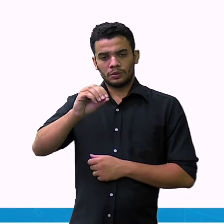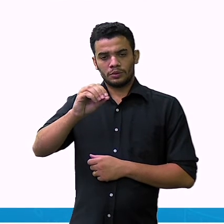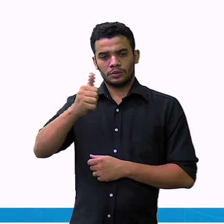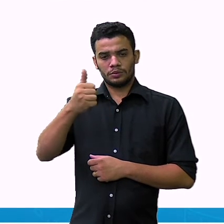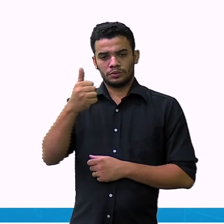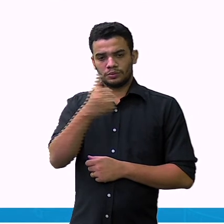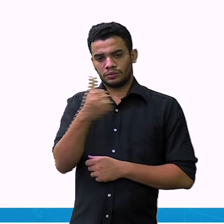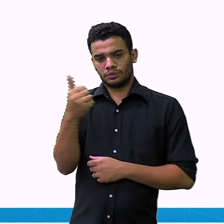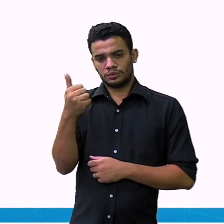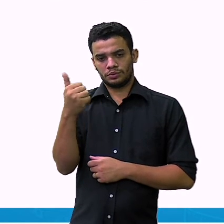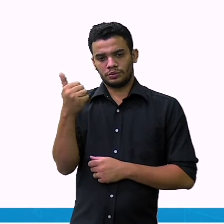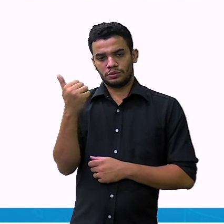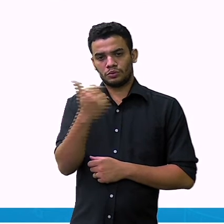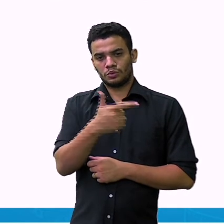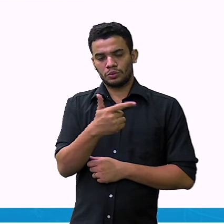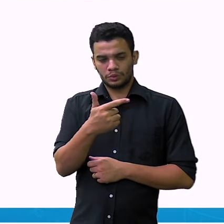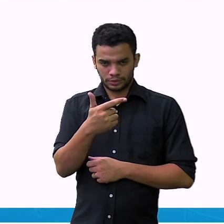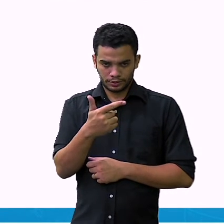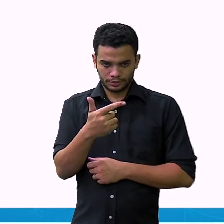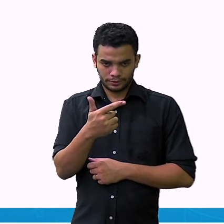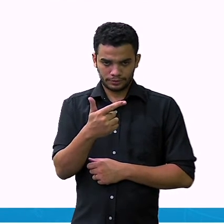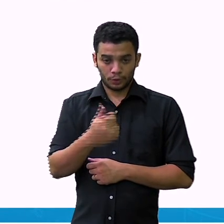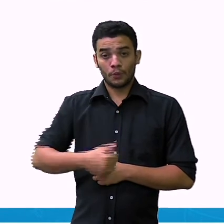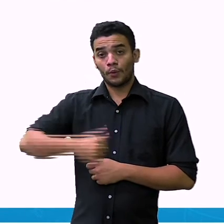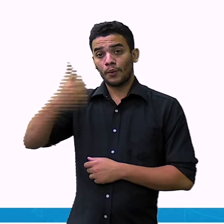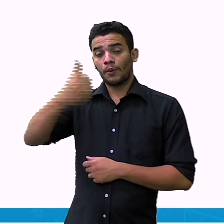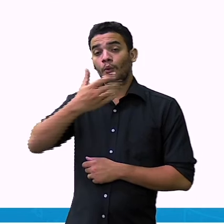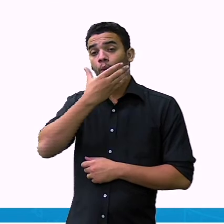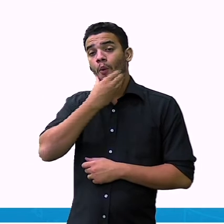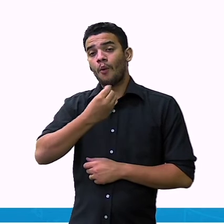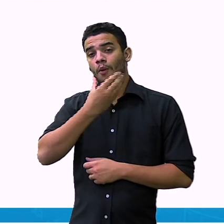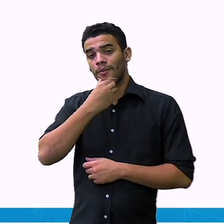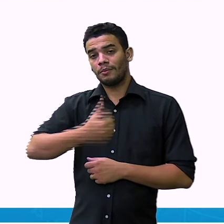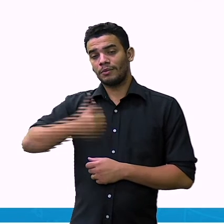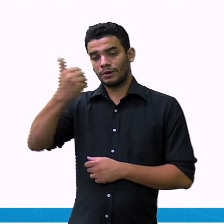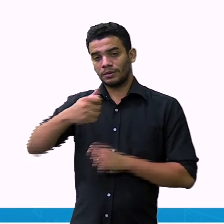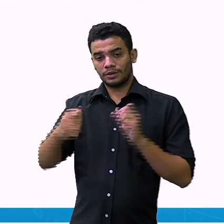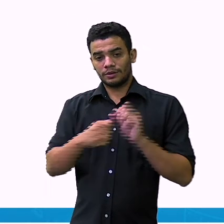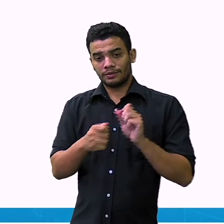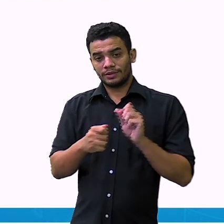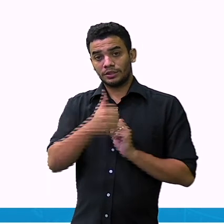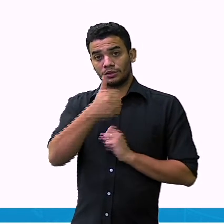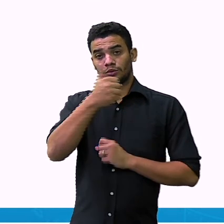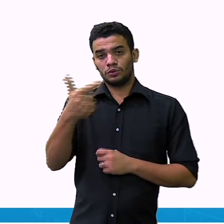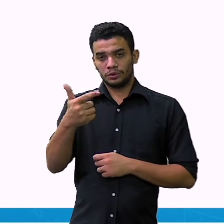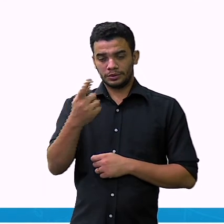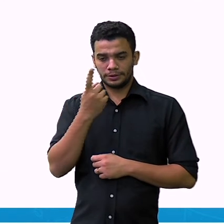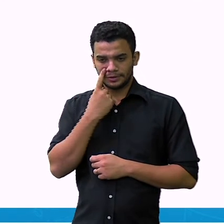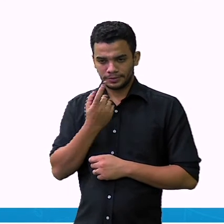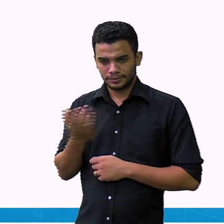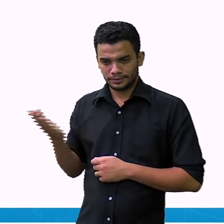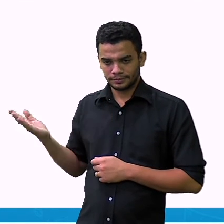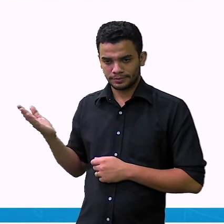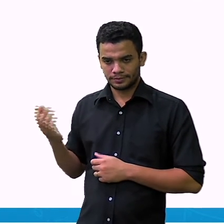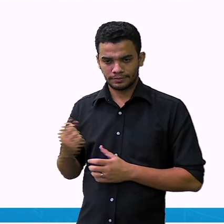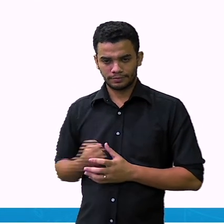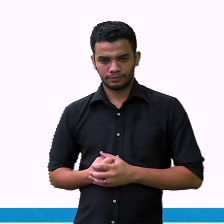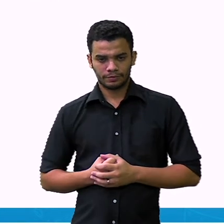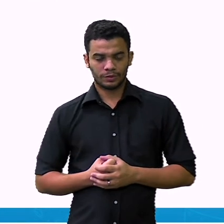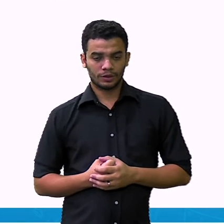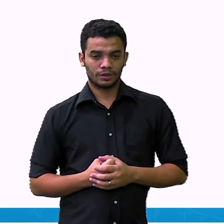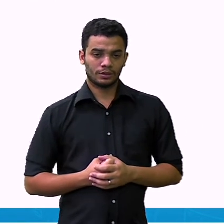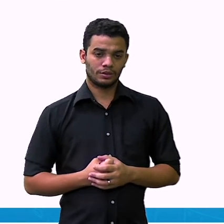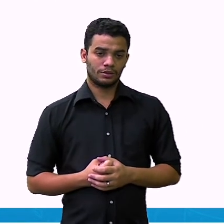9, 10, 11, 12. Então, Manuel, 12 chaves. Aqui eu poderia